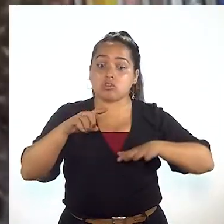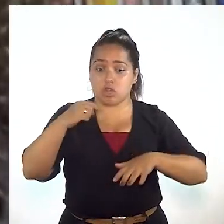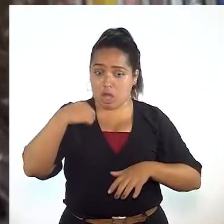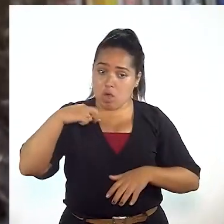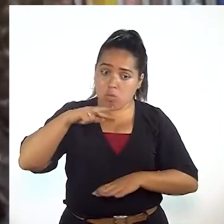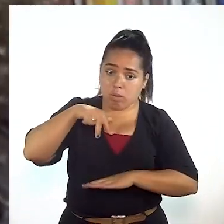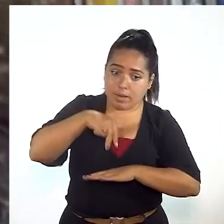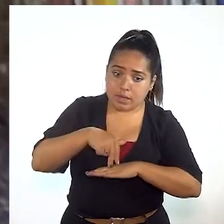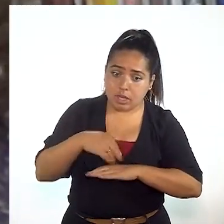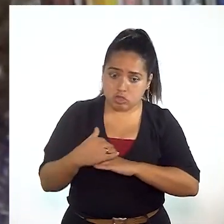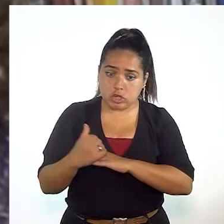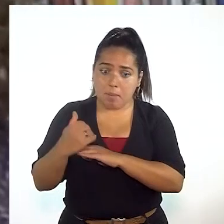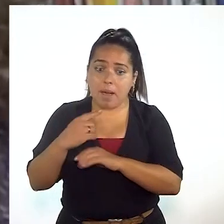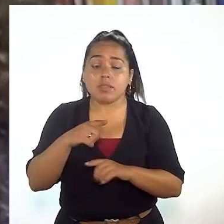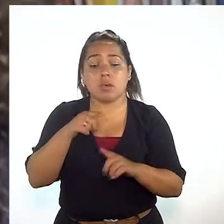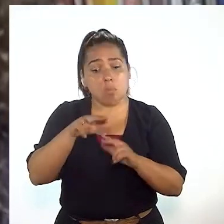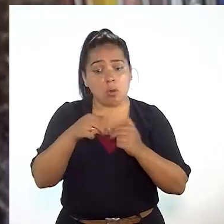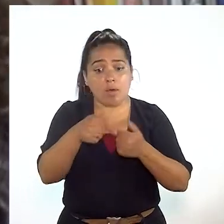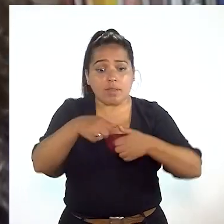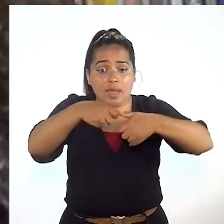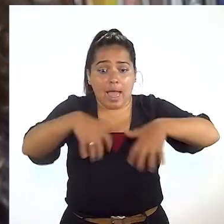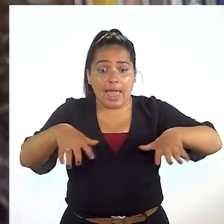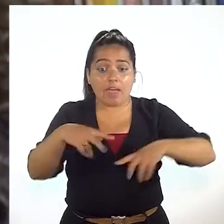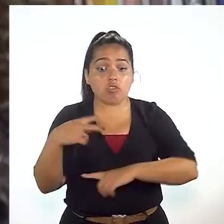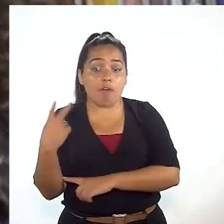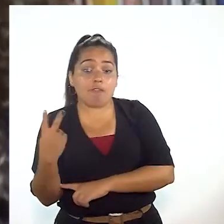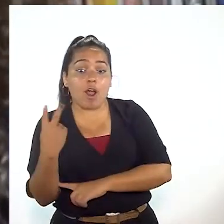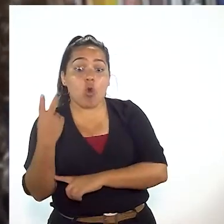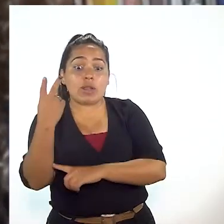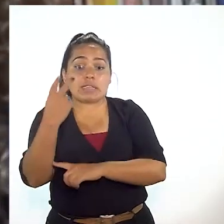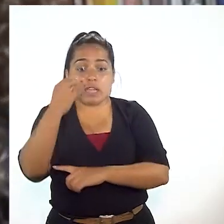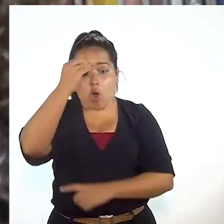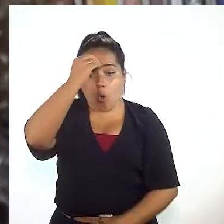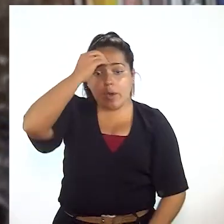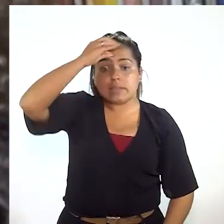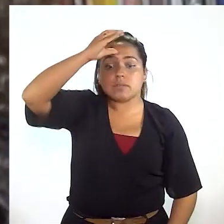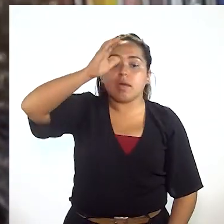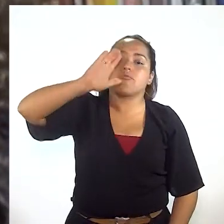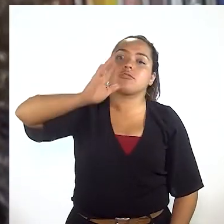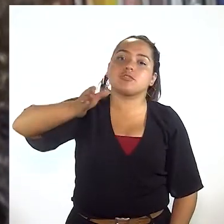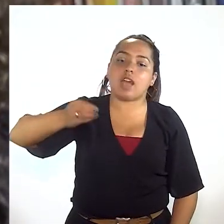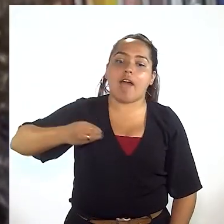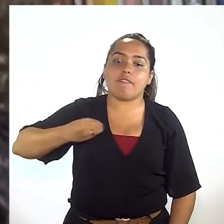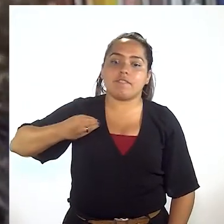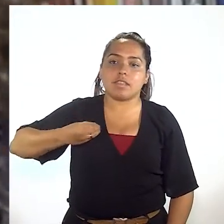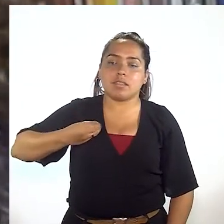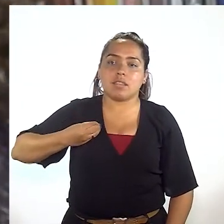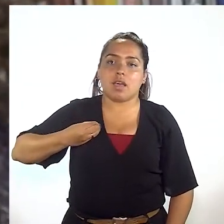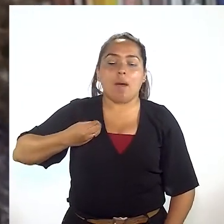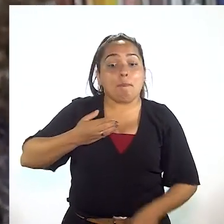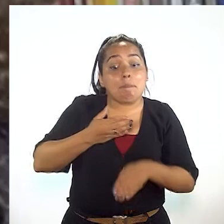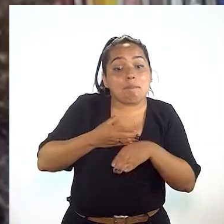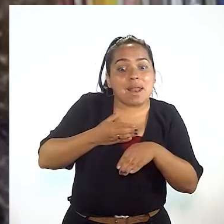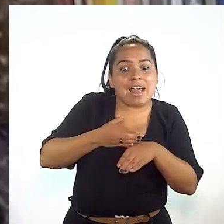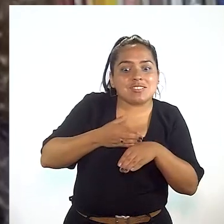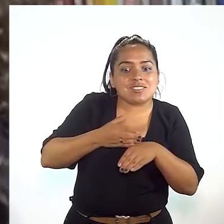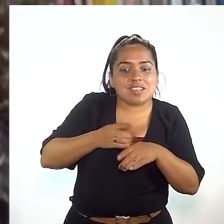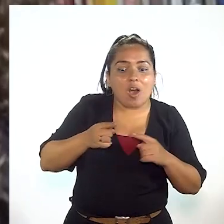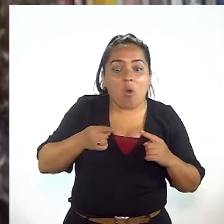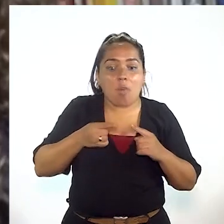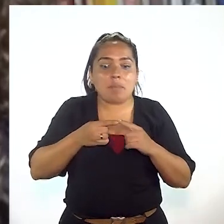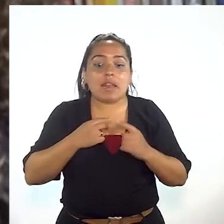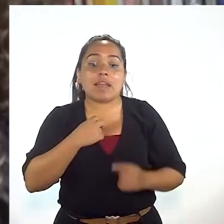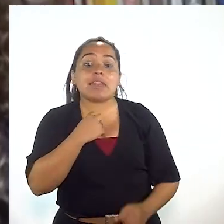da rede, da importância da rede, né? Eu estou aqui exatamente por causa disso, o quanto que a gente valoriza o conhecimento já